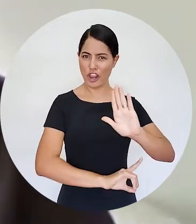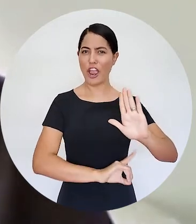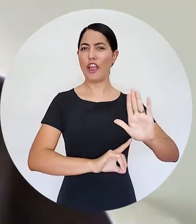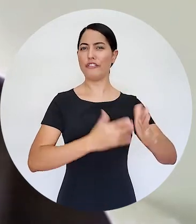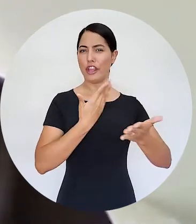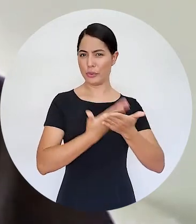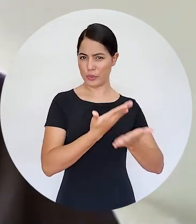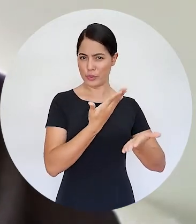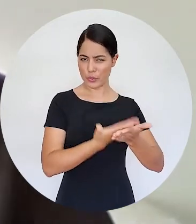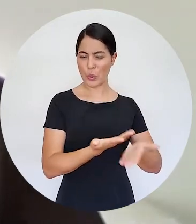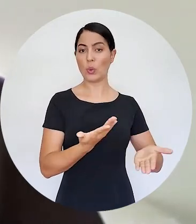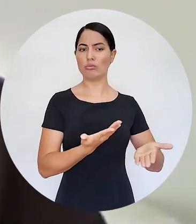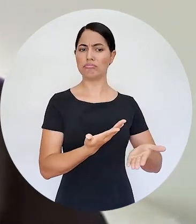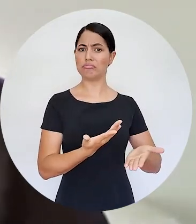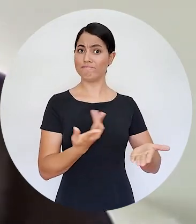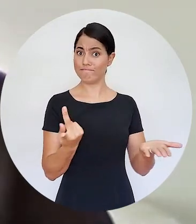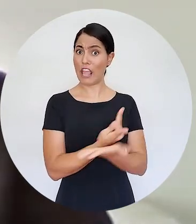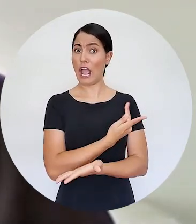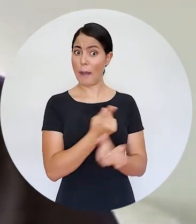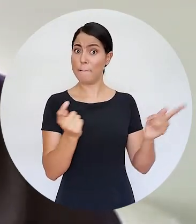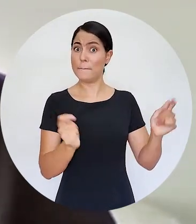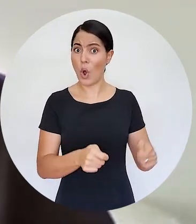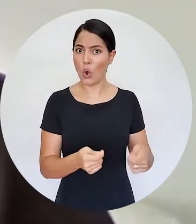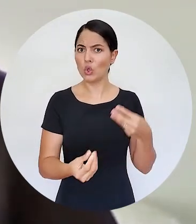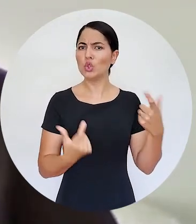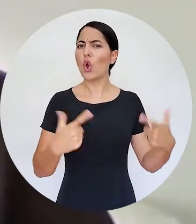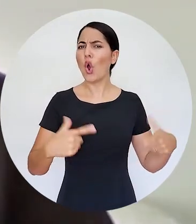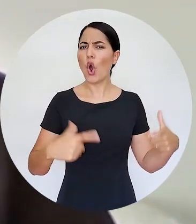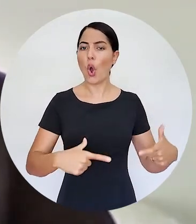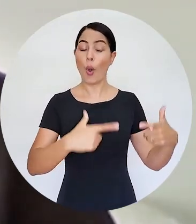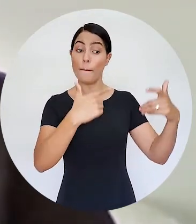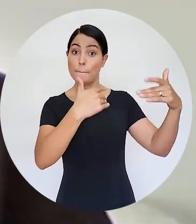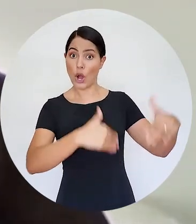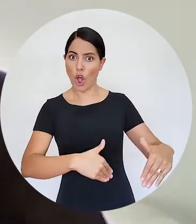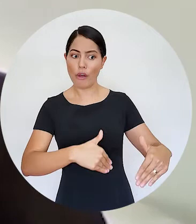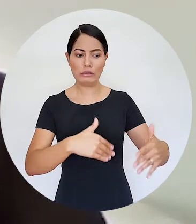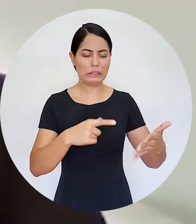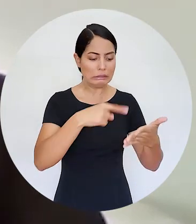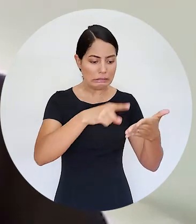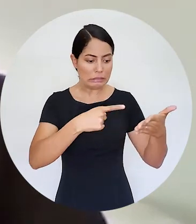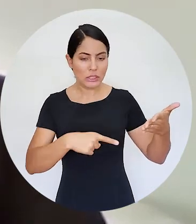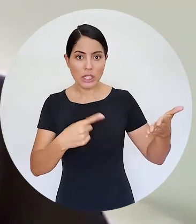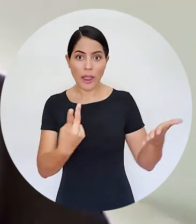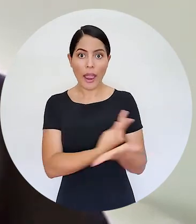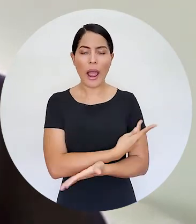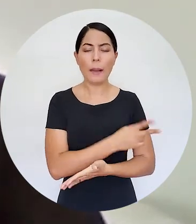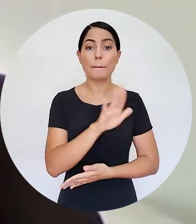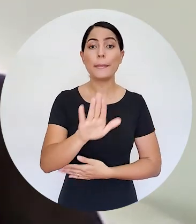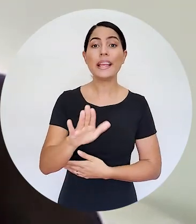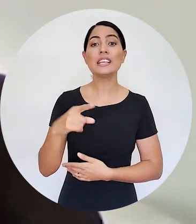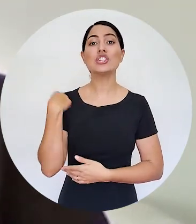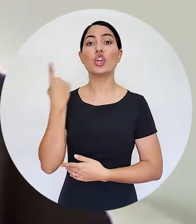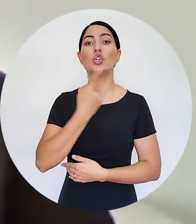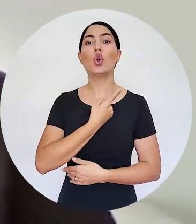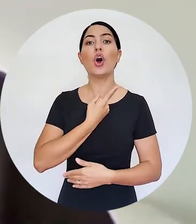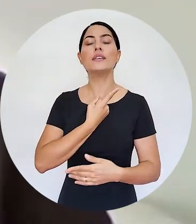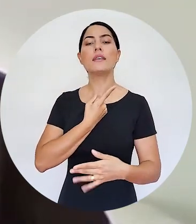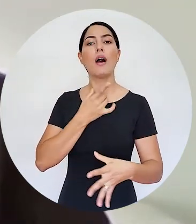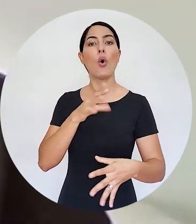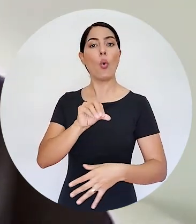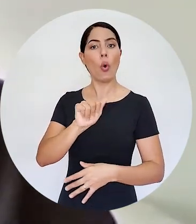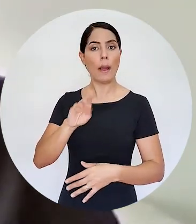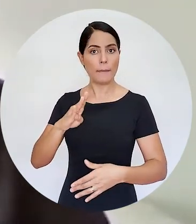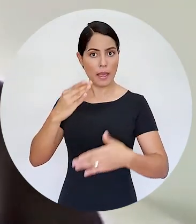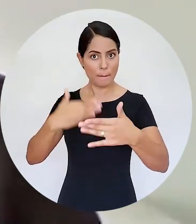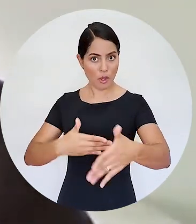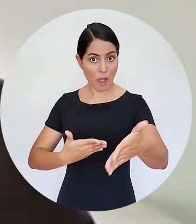né A gente podia errar e a gente acertar ver raiva nas provas mas momento que a gente faz o juramento a gente tem um compromisso Como eu disse com toda advocacia com